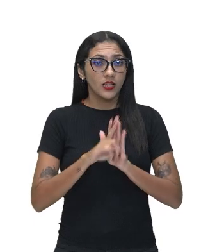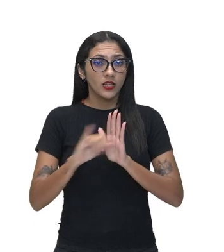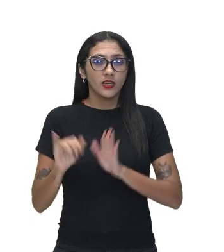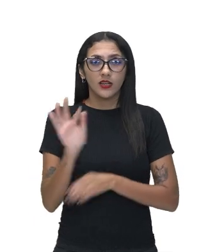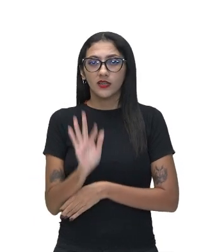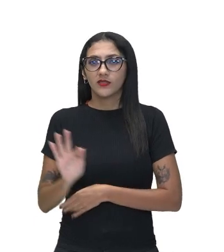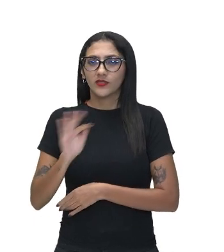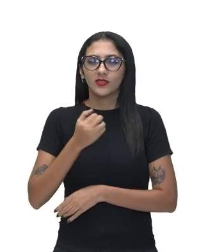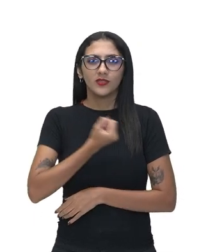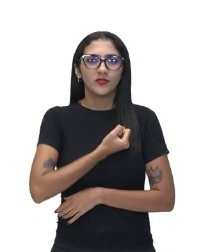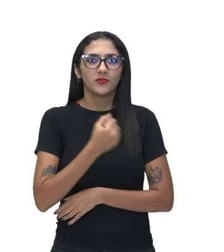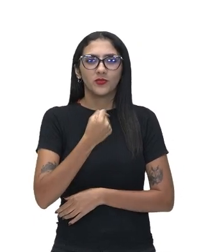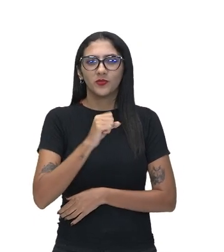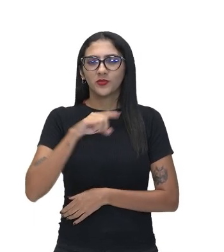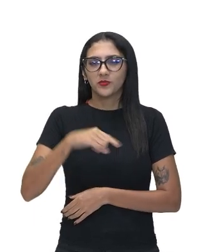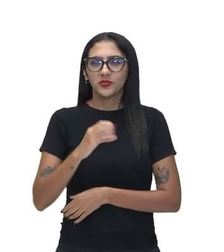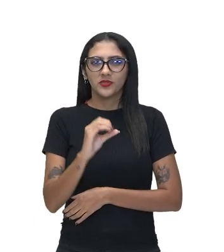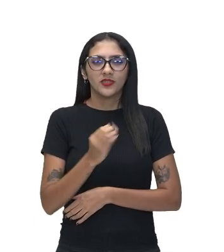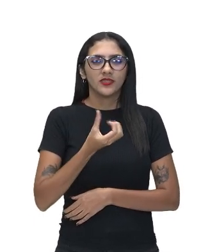número